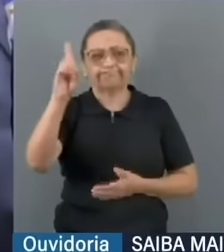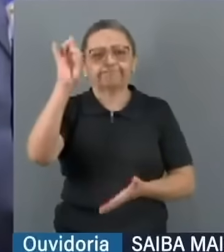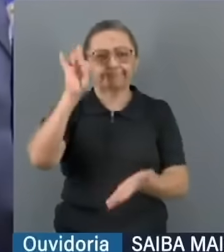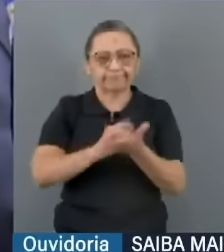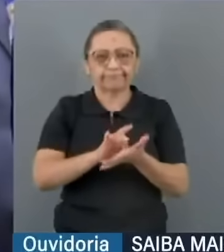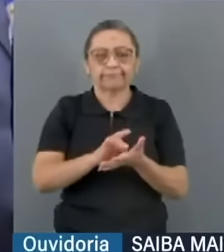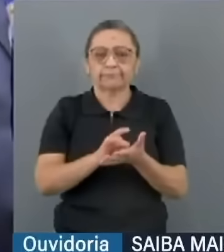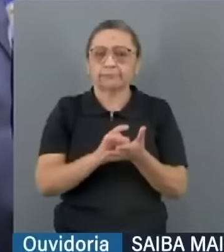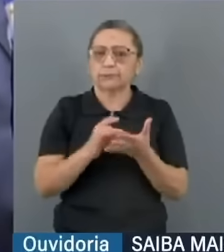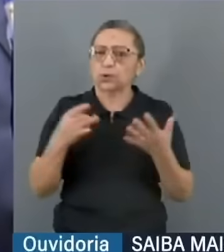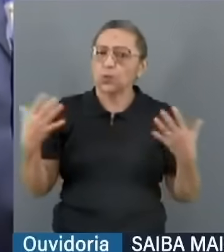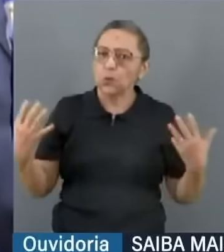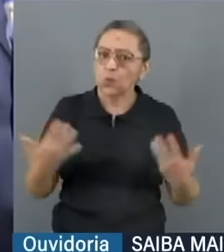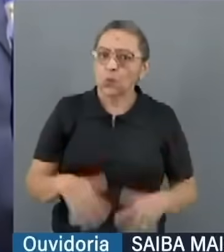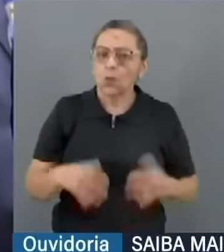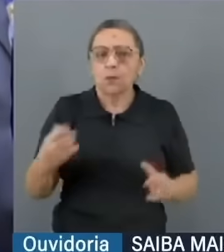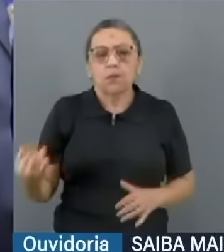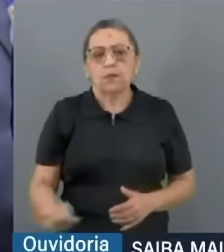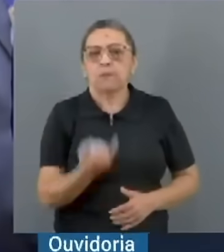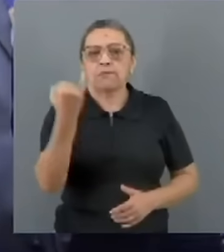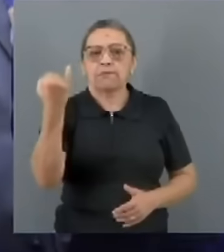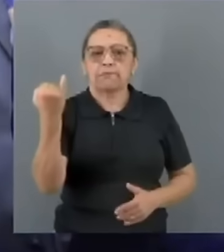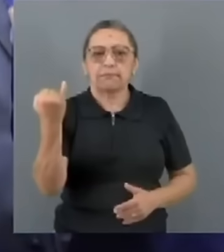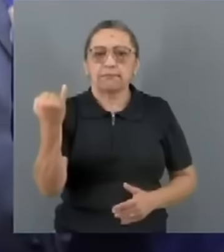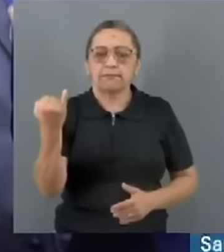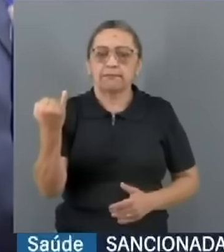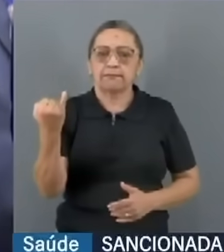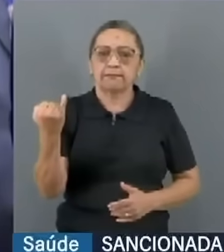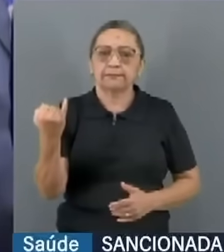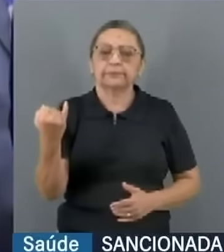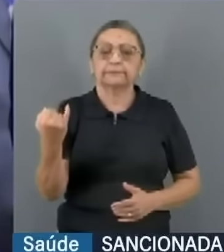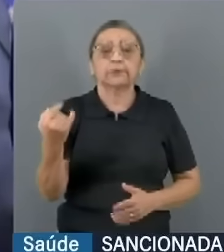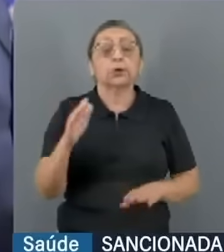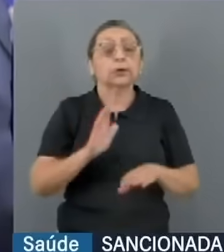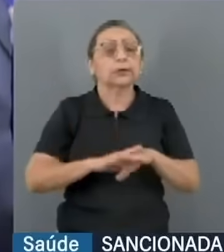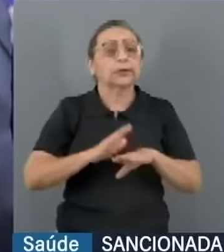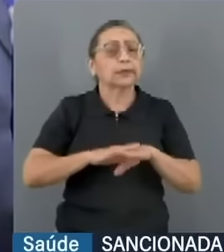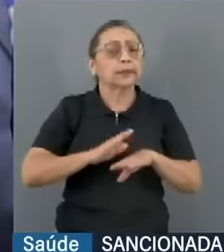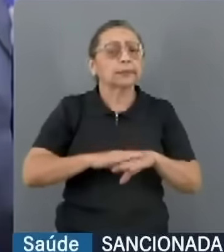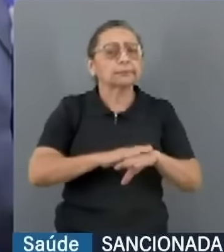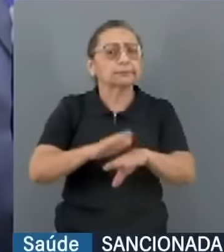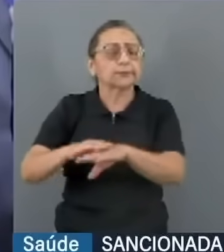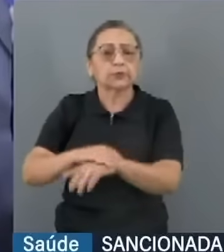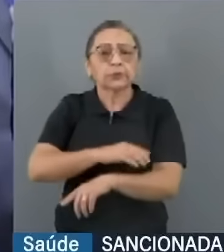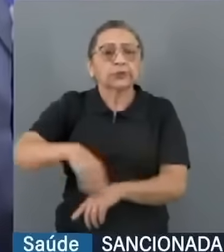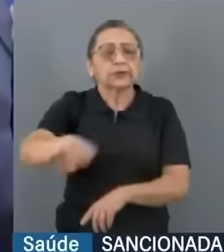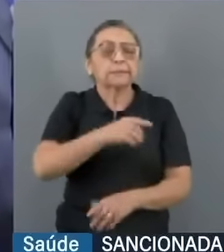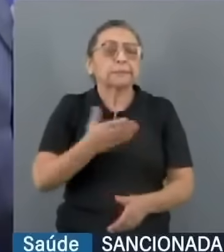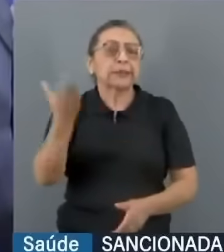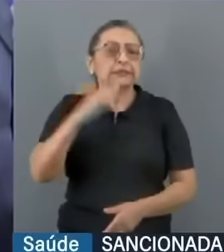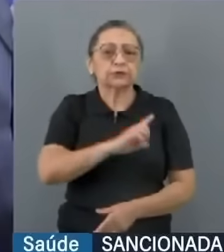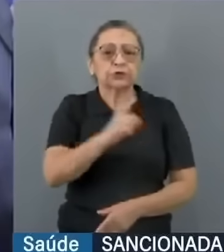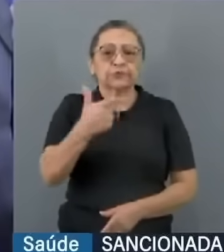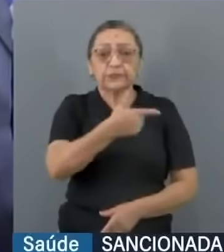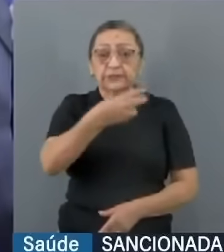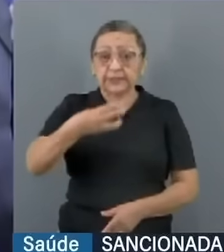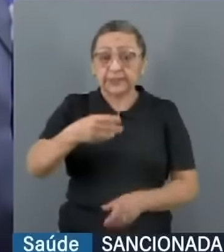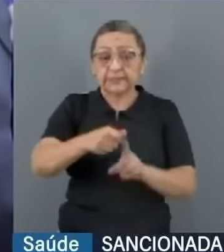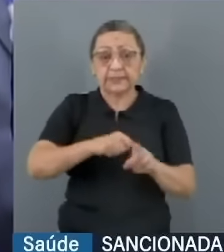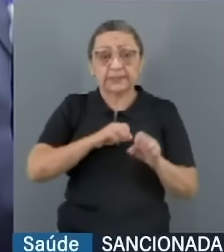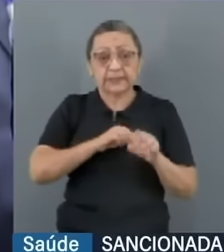dia extremamente importante. Eu queria lembrar vocês que em 23 de setembro deste